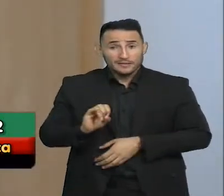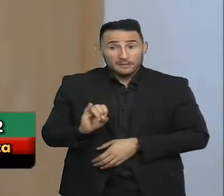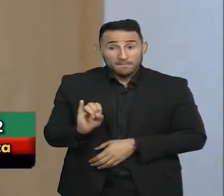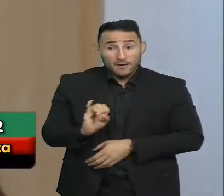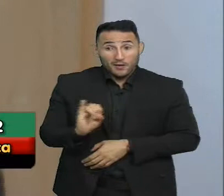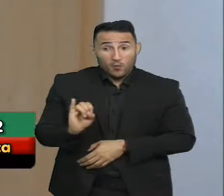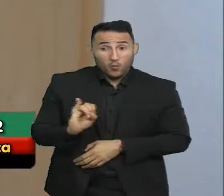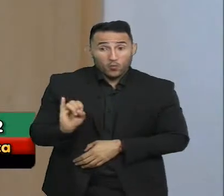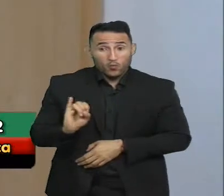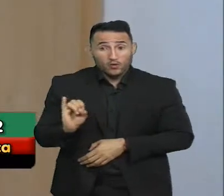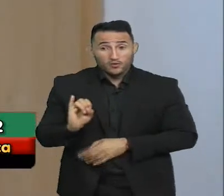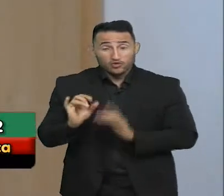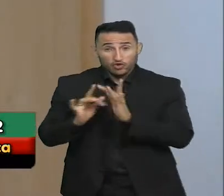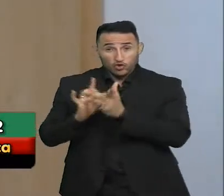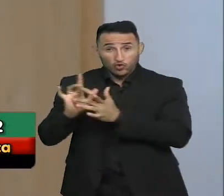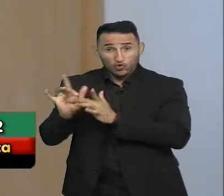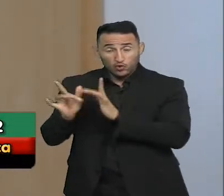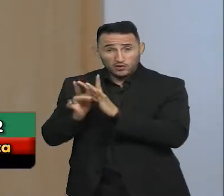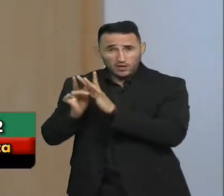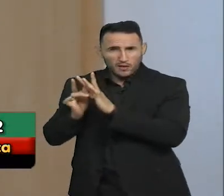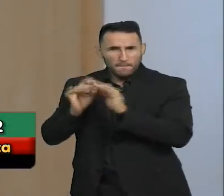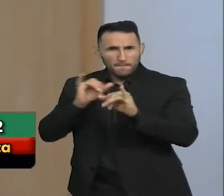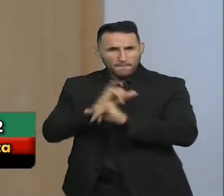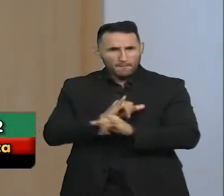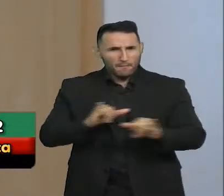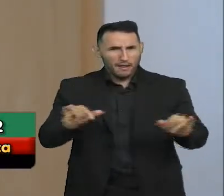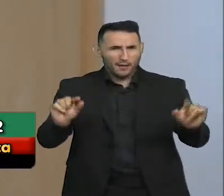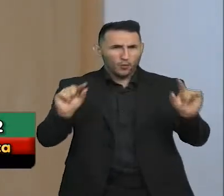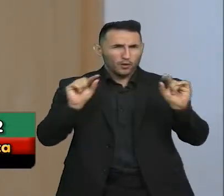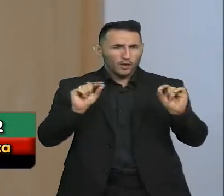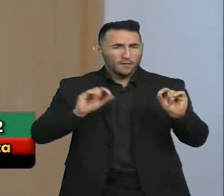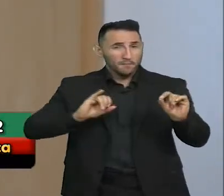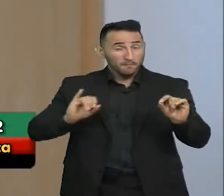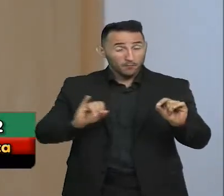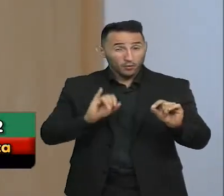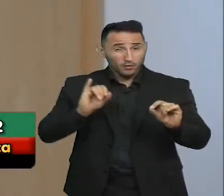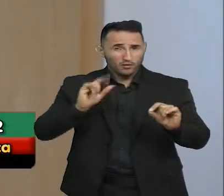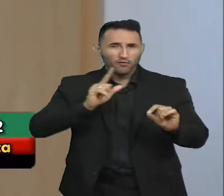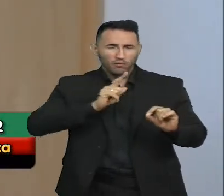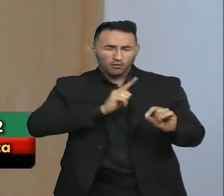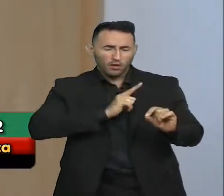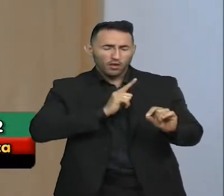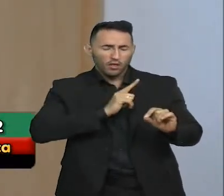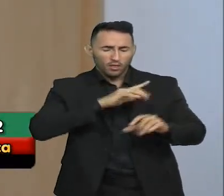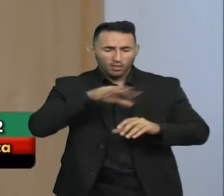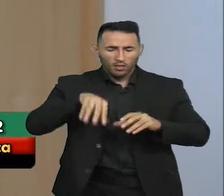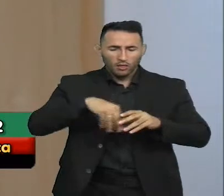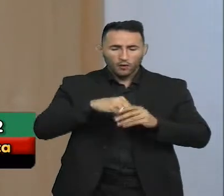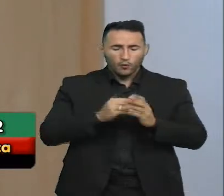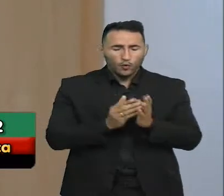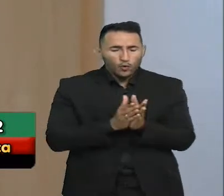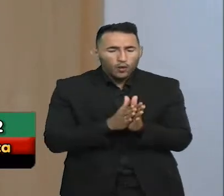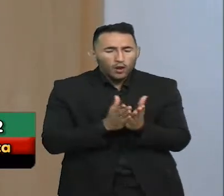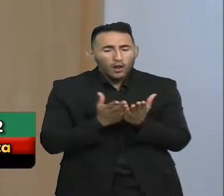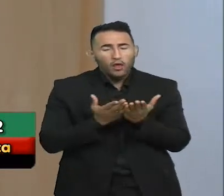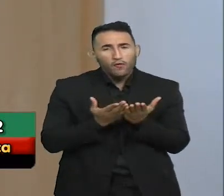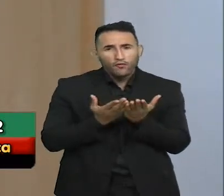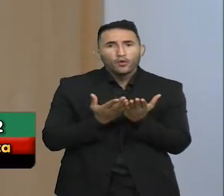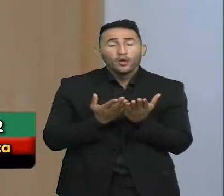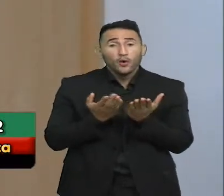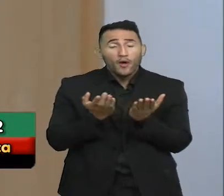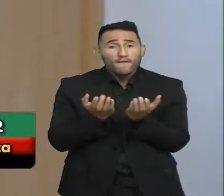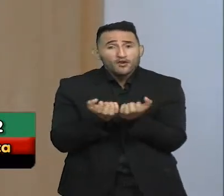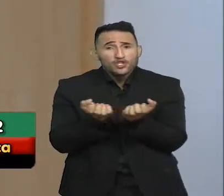Jesus, ele traz uma mensagem muito importante que está também em algum dos nossos livros da doutrina espírita. Ele aparece no Evangelho segundo